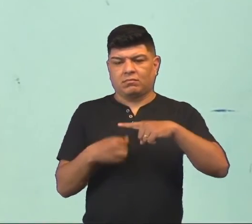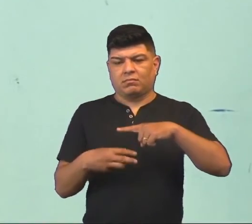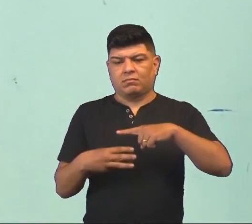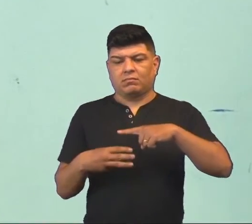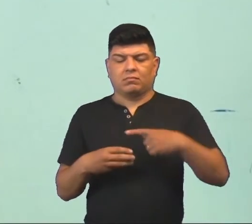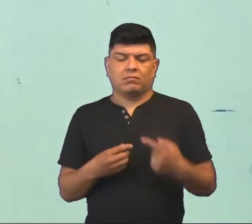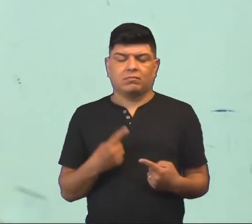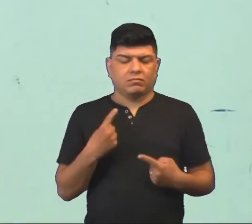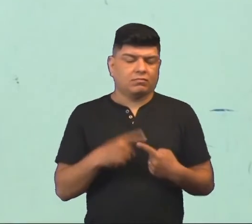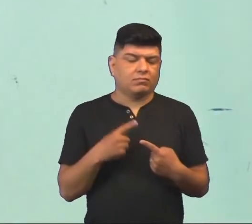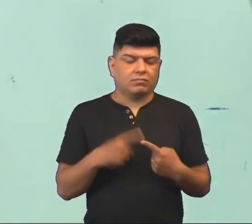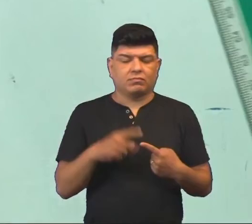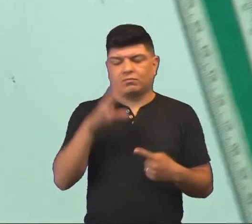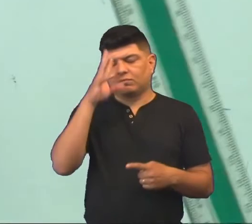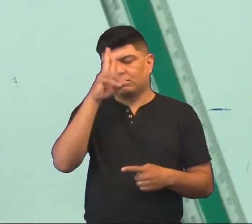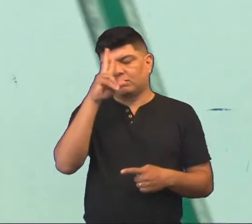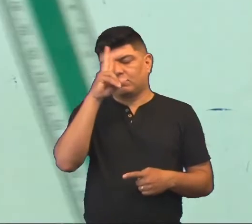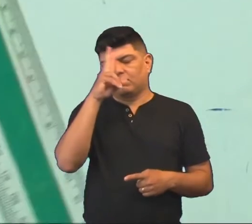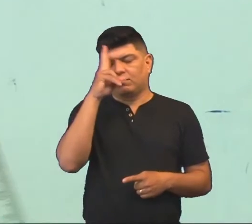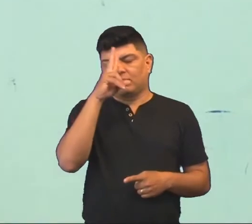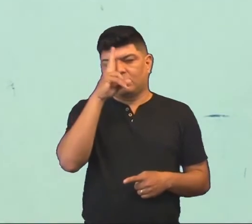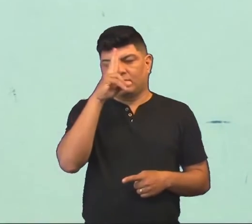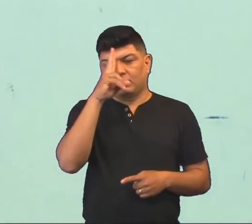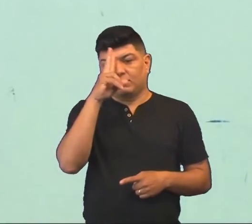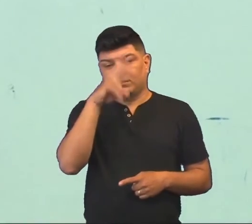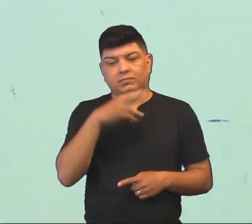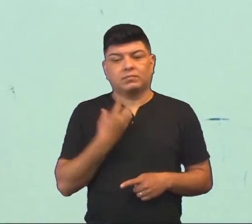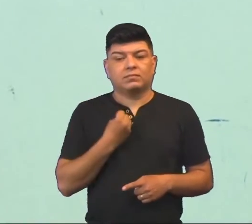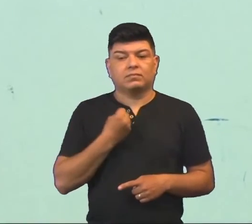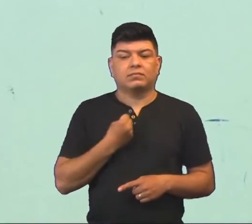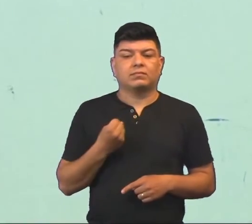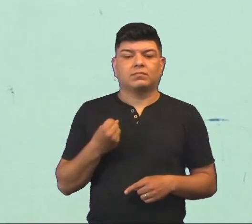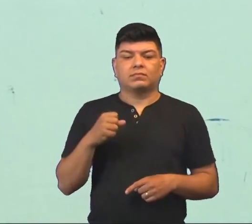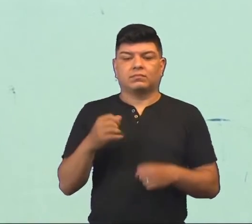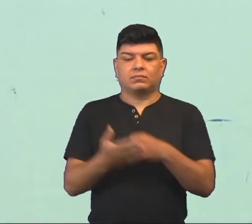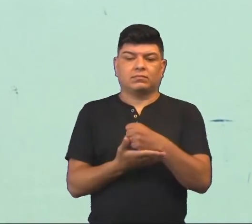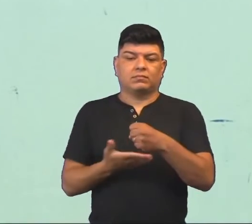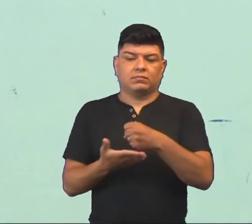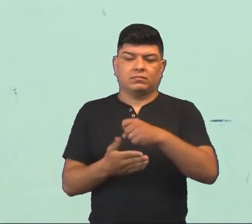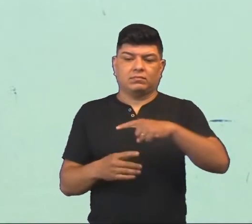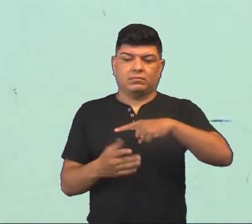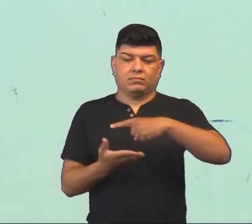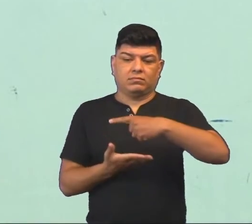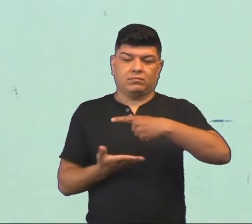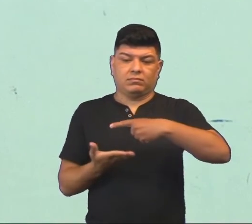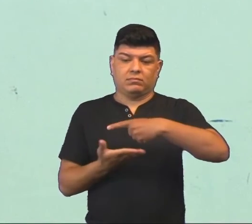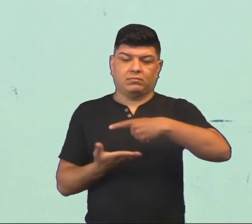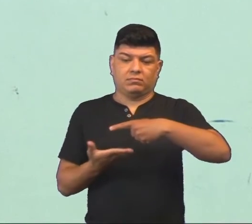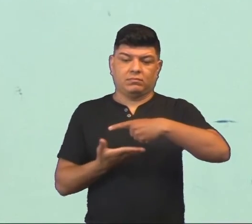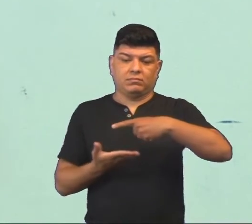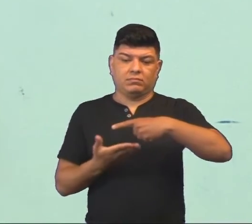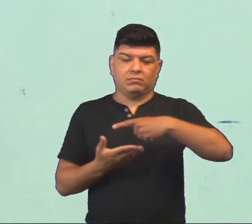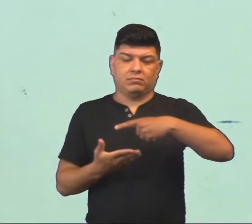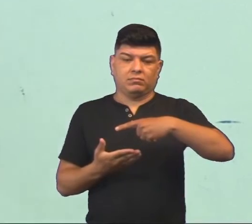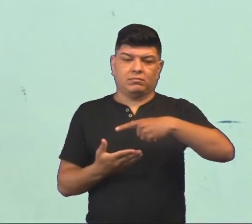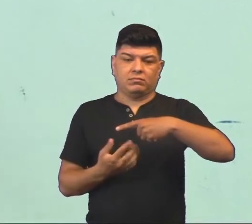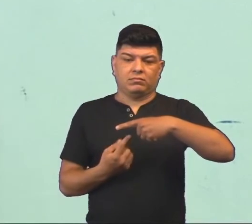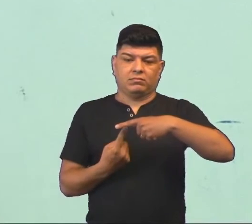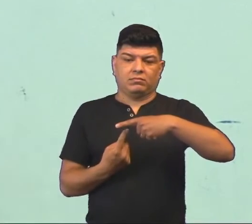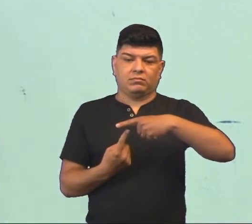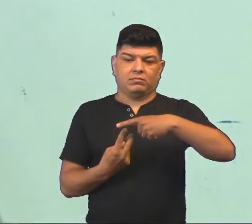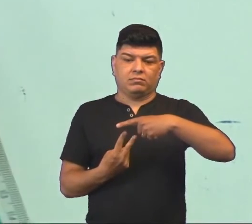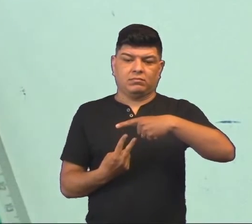1/3, porque, lembrando, o número embaixo representa as partes que ele foi dividido. Então, foi dividido em